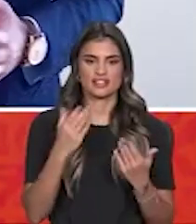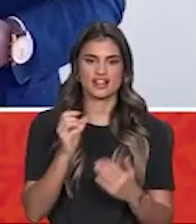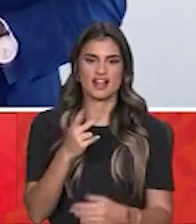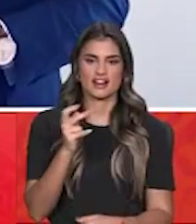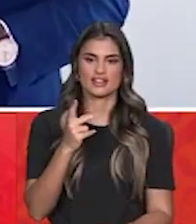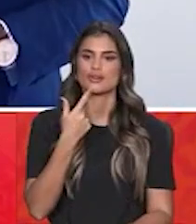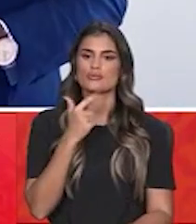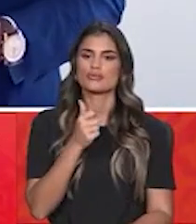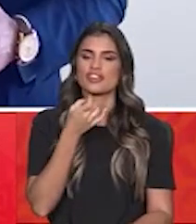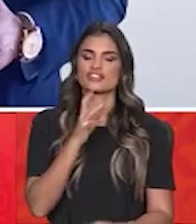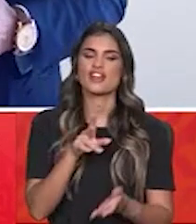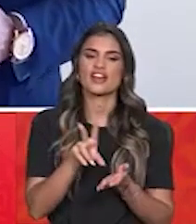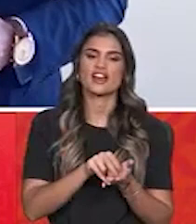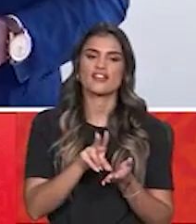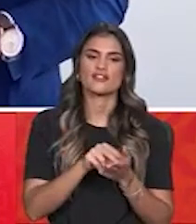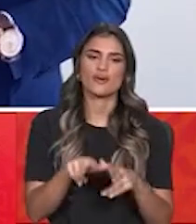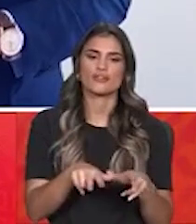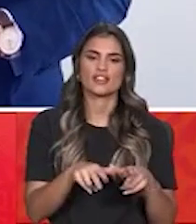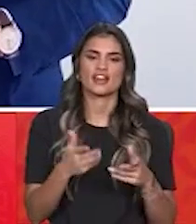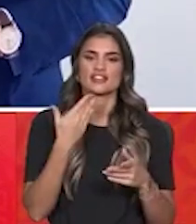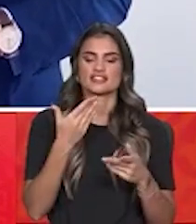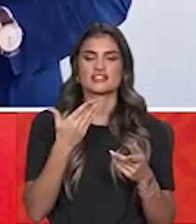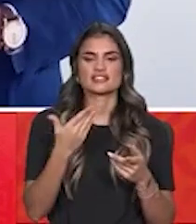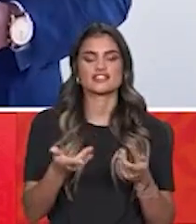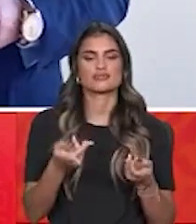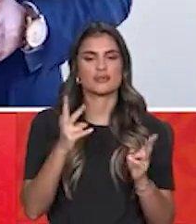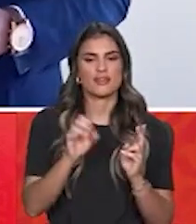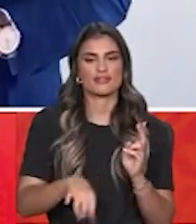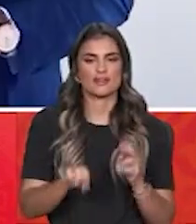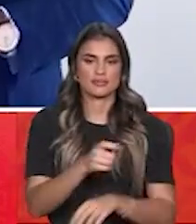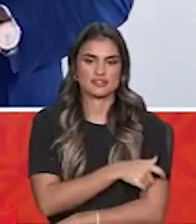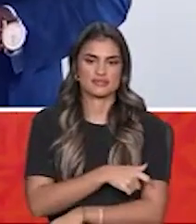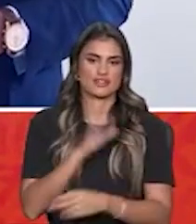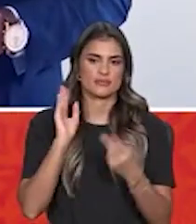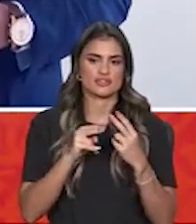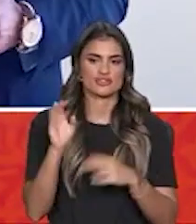deixar de gravar este vídeo para agradecer a tua disponibilidade para representar o município de